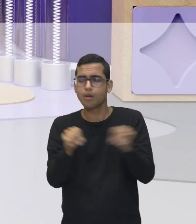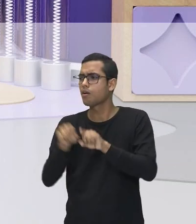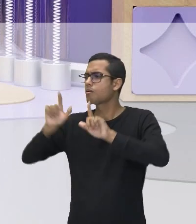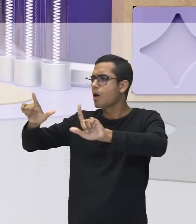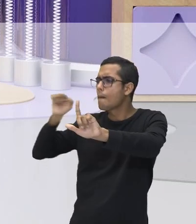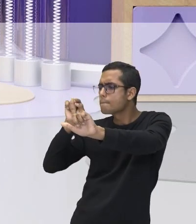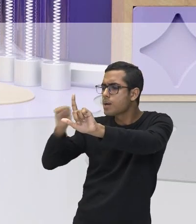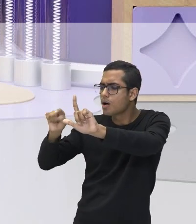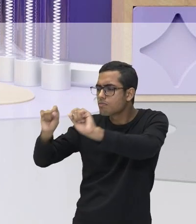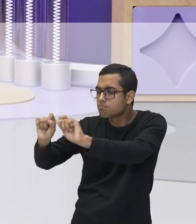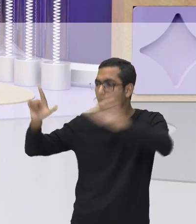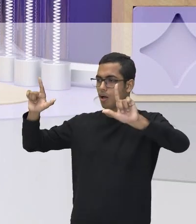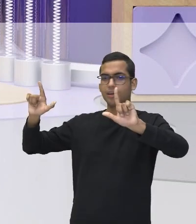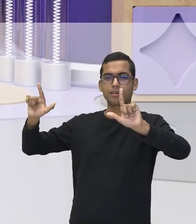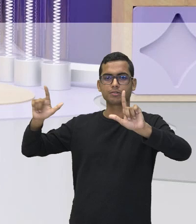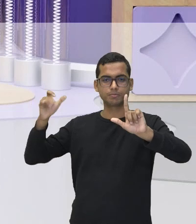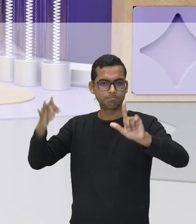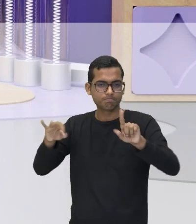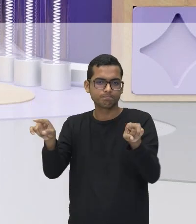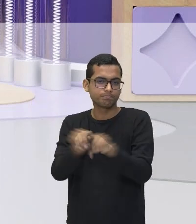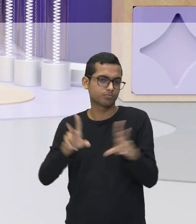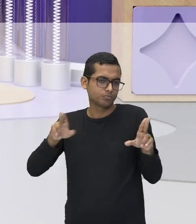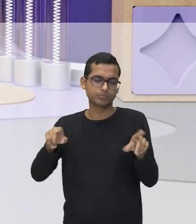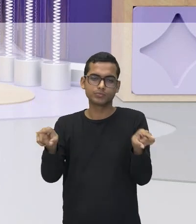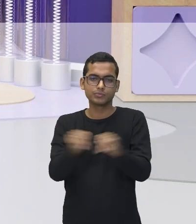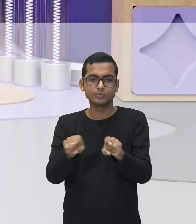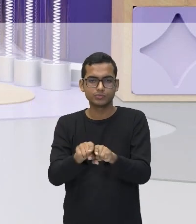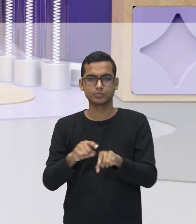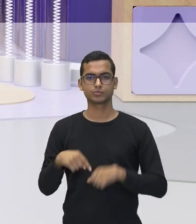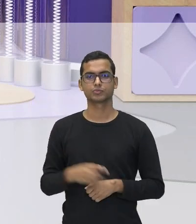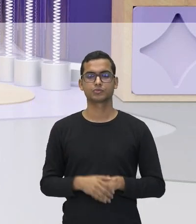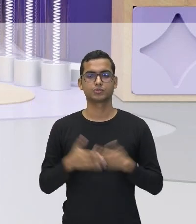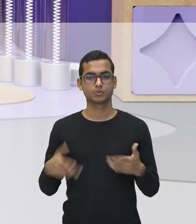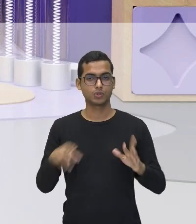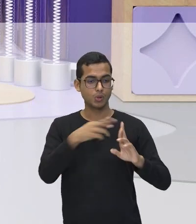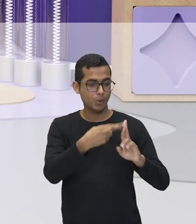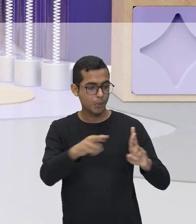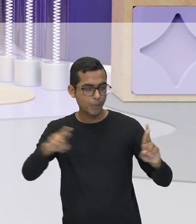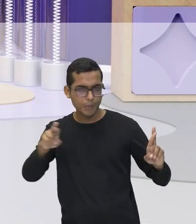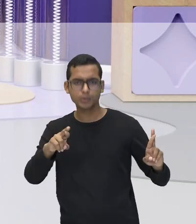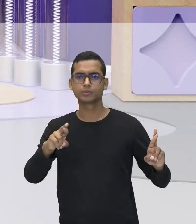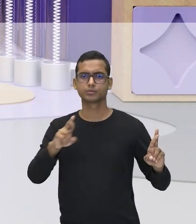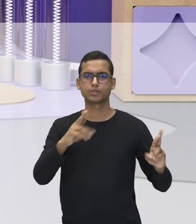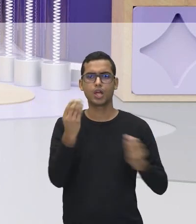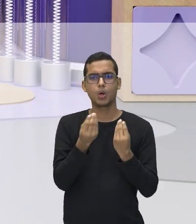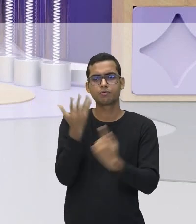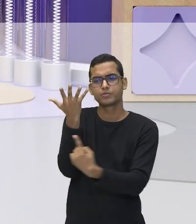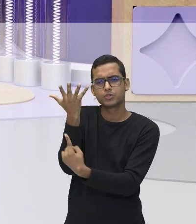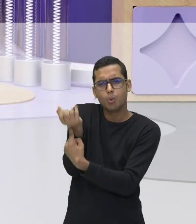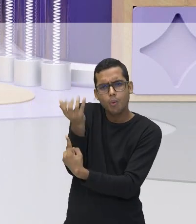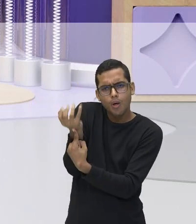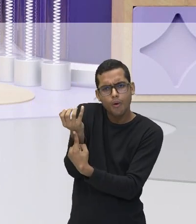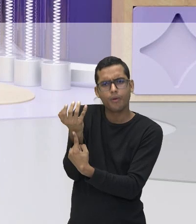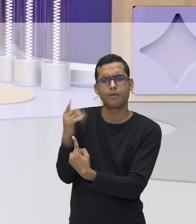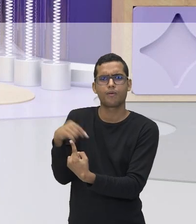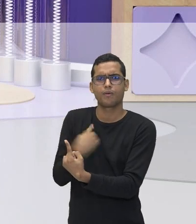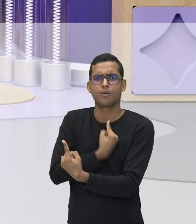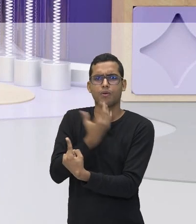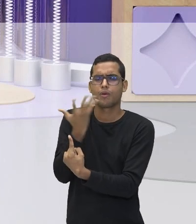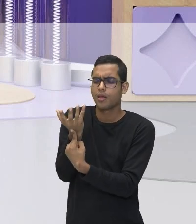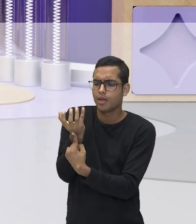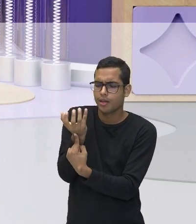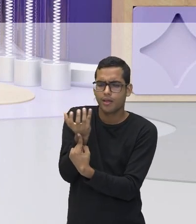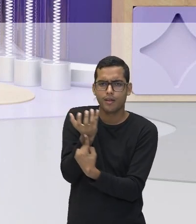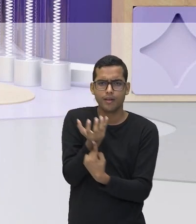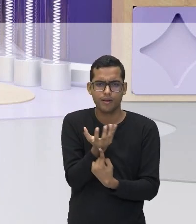nossa é reconectar. A religião, ela é esse sinal de Wi-Fi que nos conecta